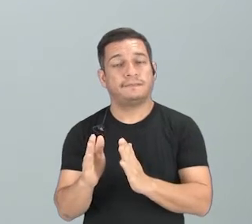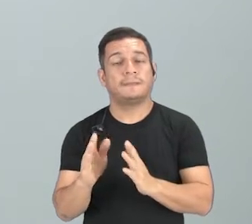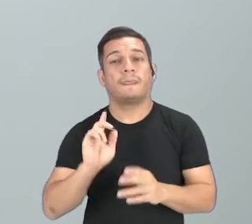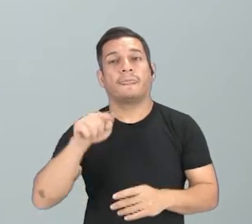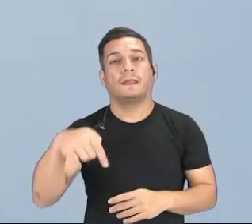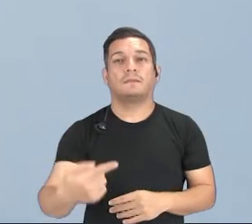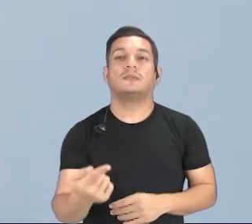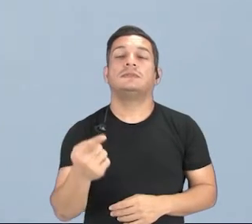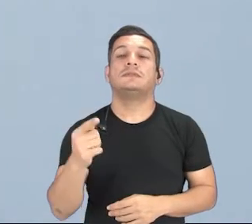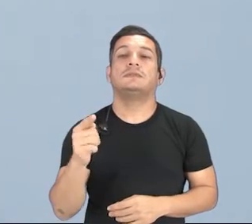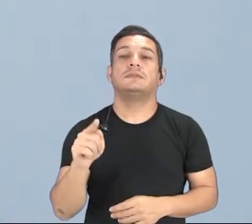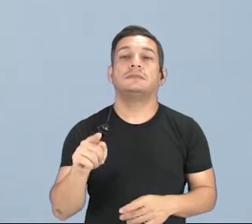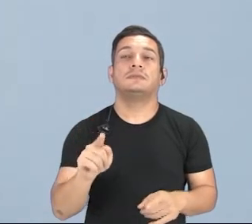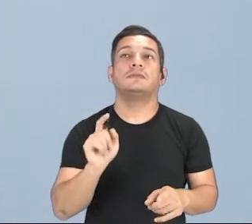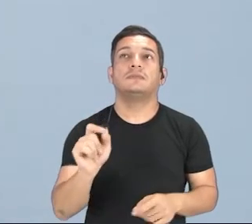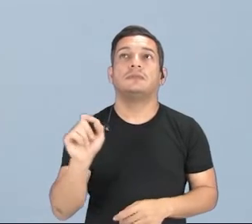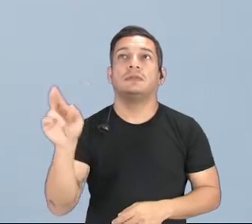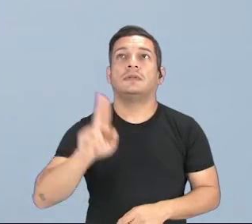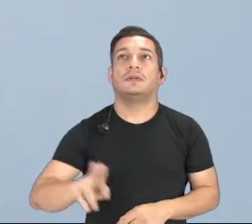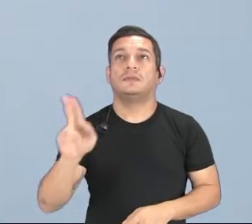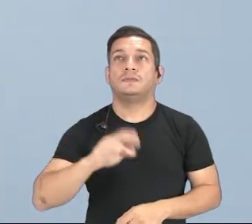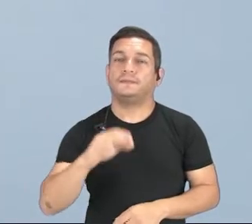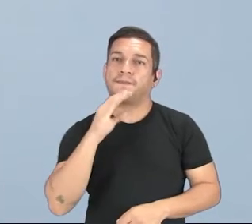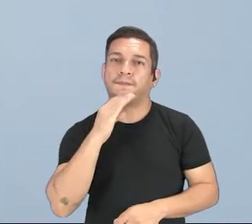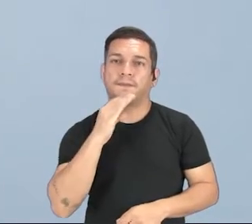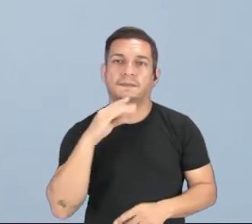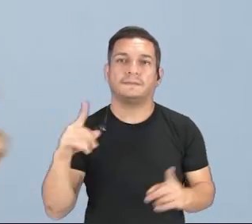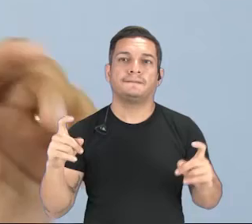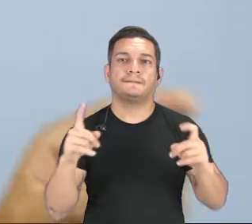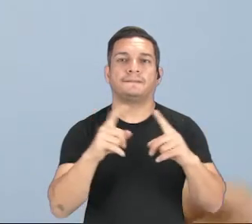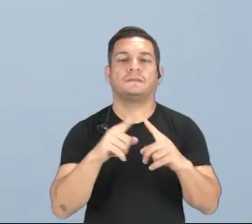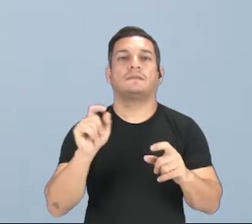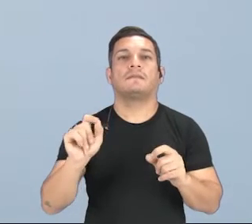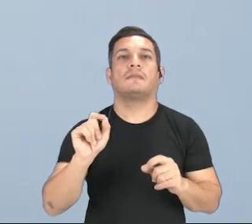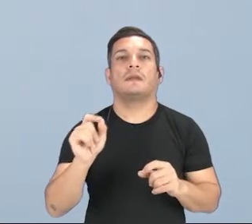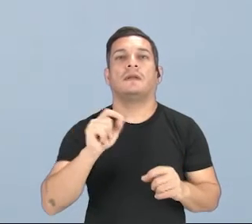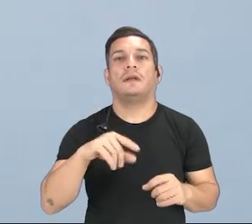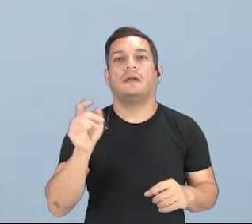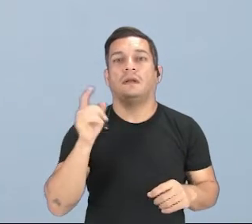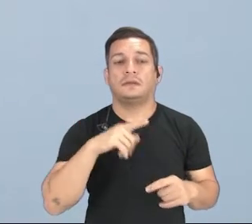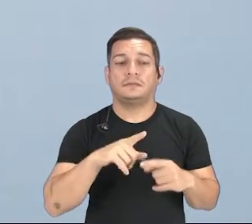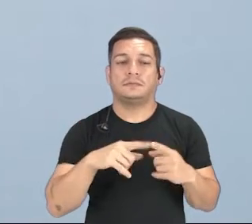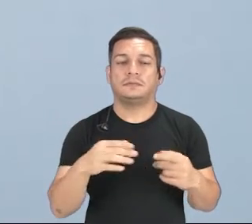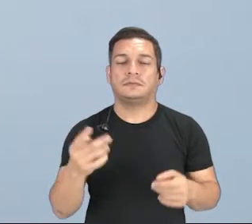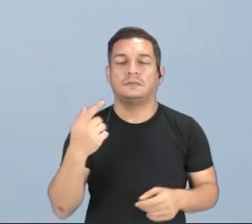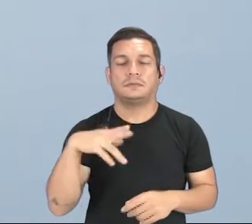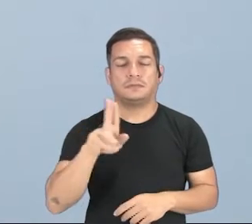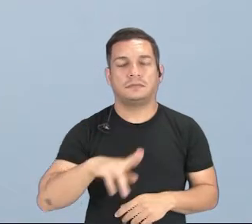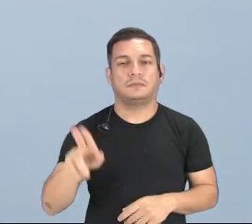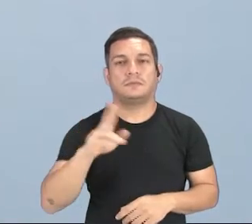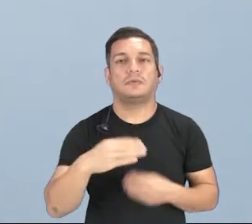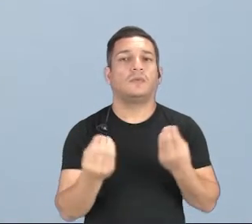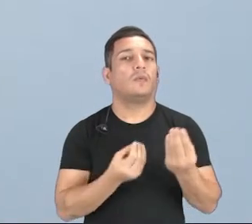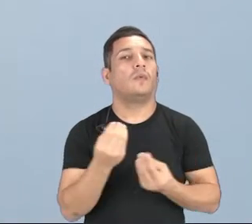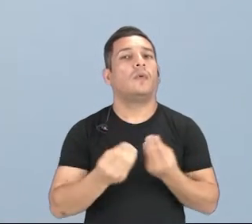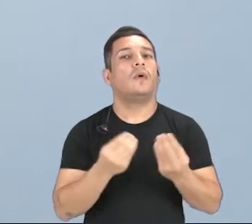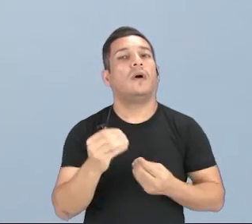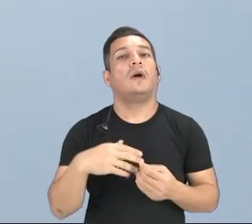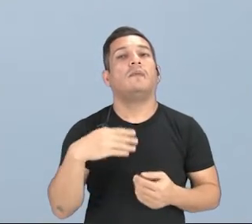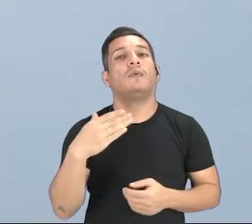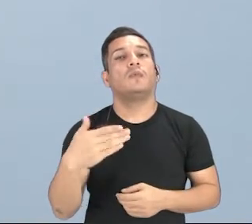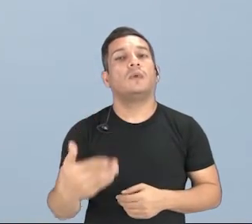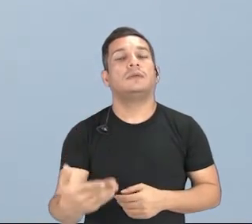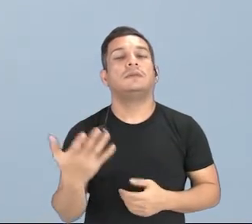e depois, né, usou o conhecimento científico, determinado tipo de substância que tinha que ser usada, como, quando,